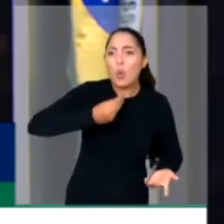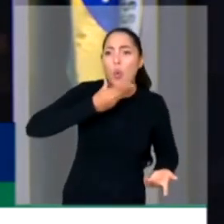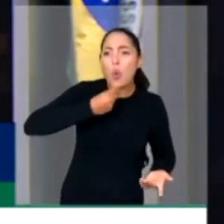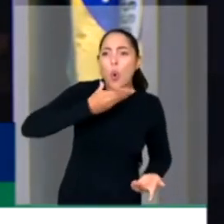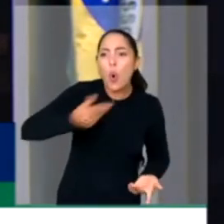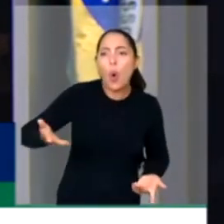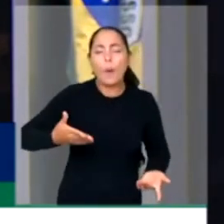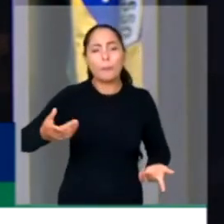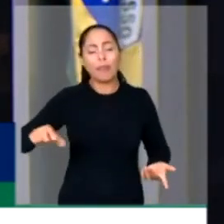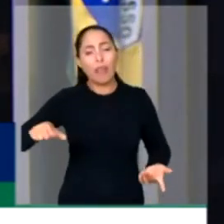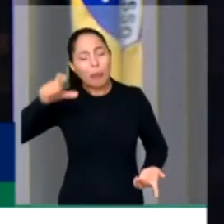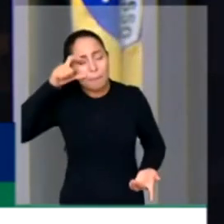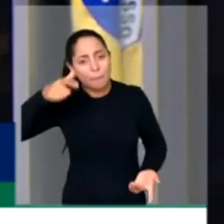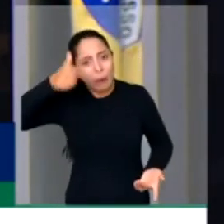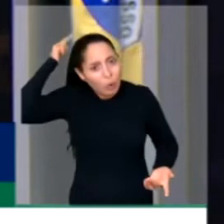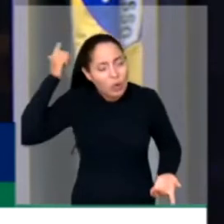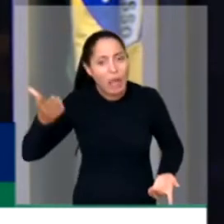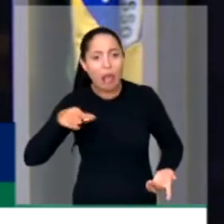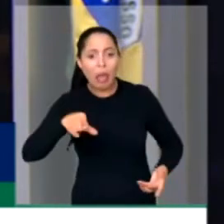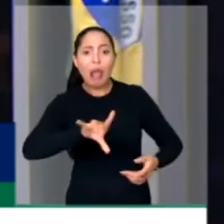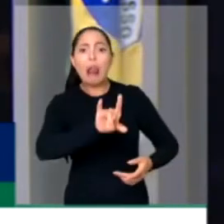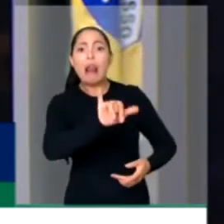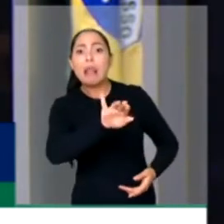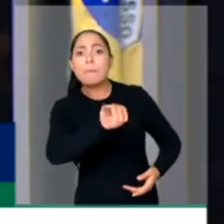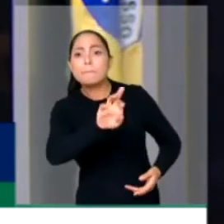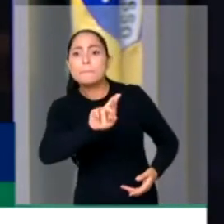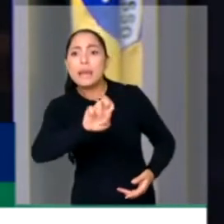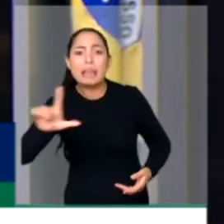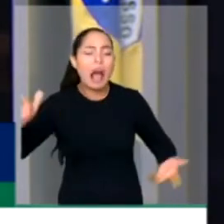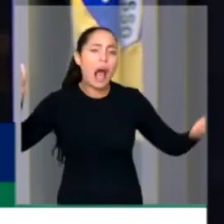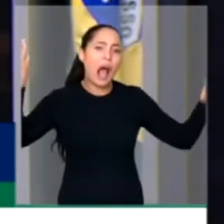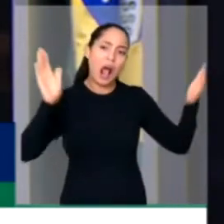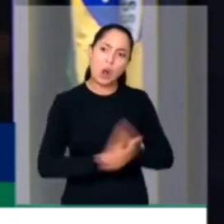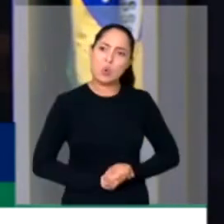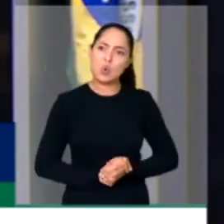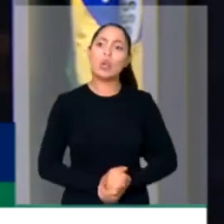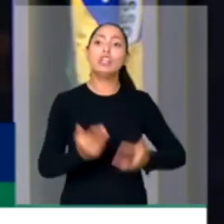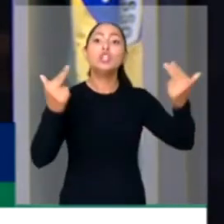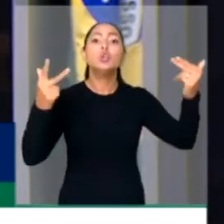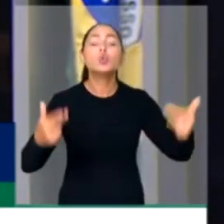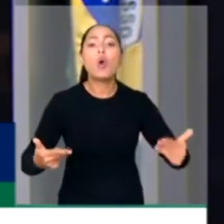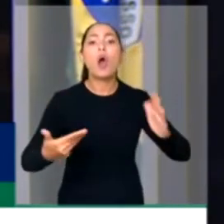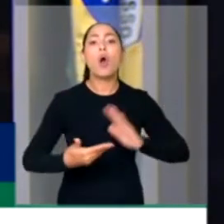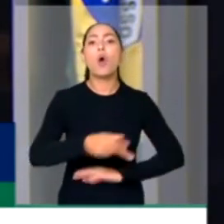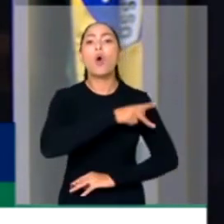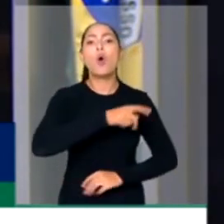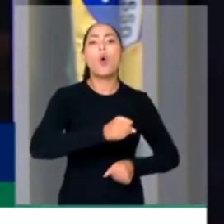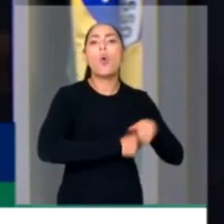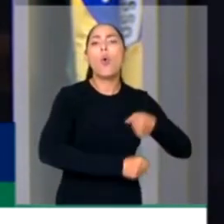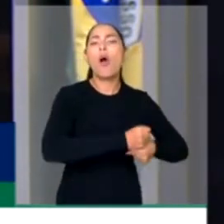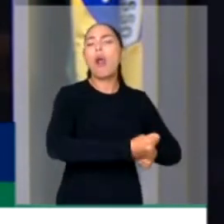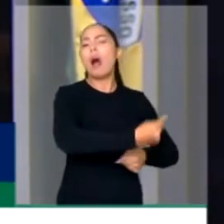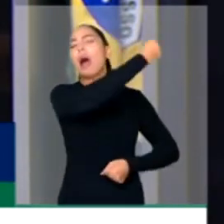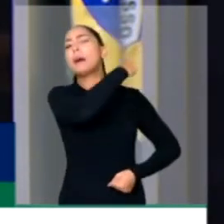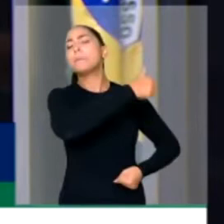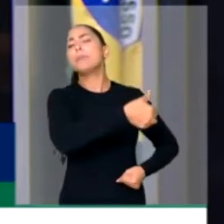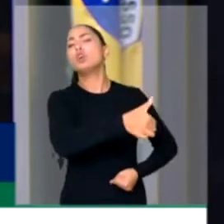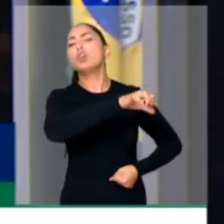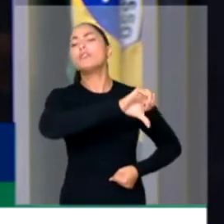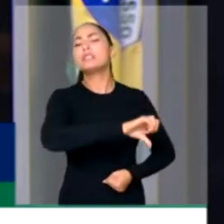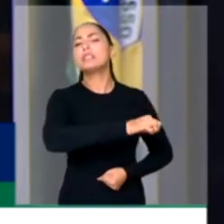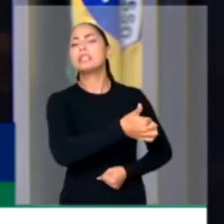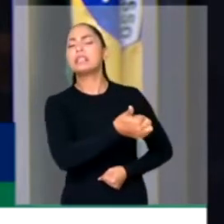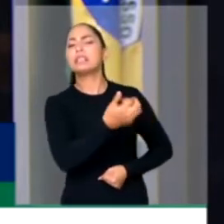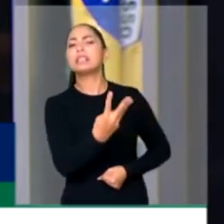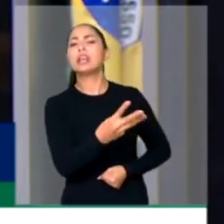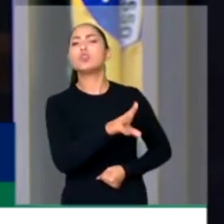Guedes intitulando-se liberal. Ulisses Guimarães, em 1973, quando lançou